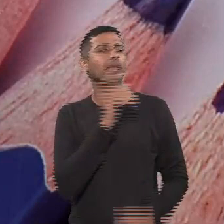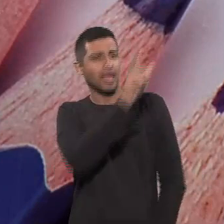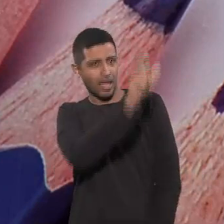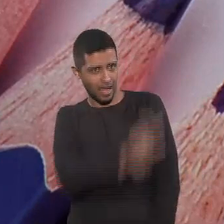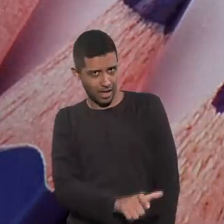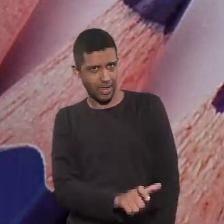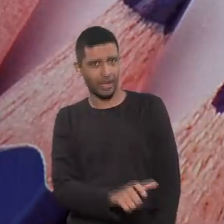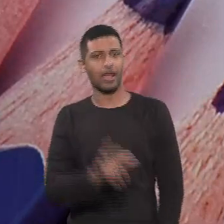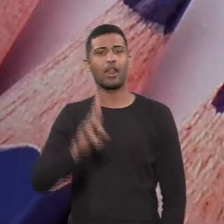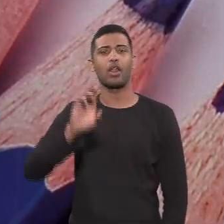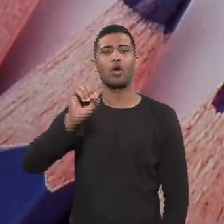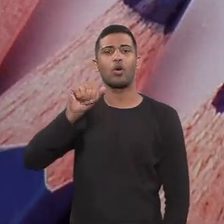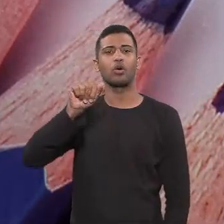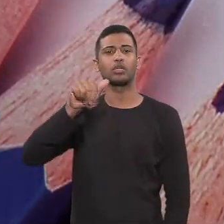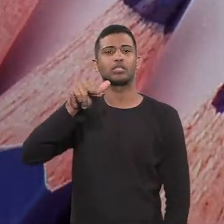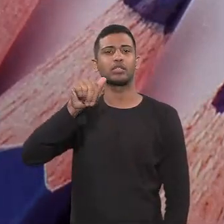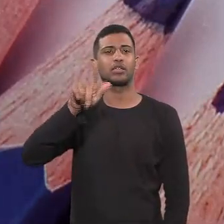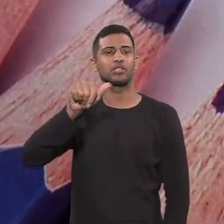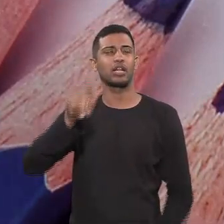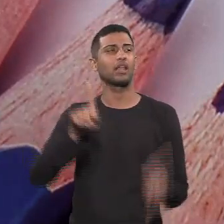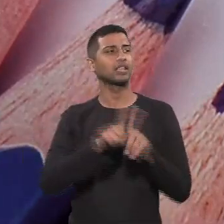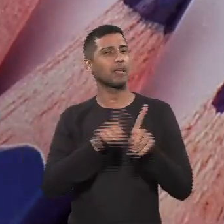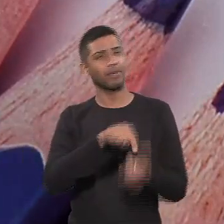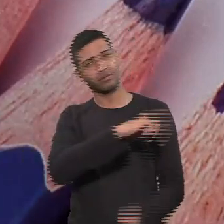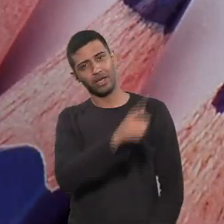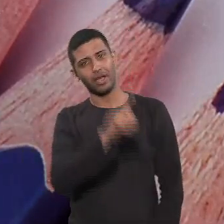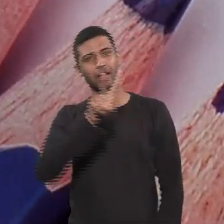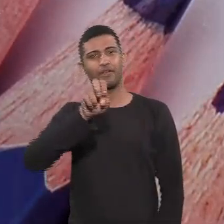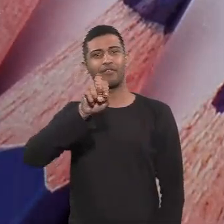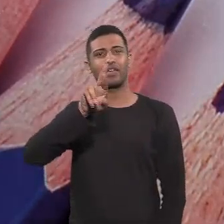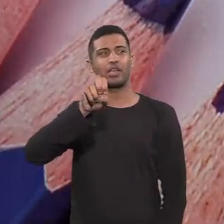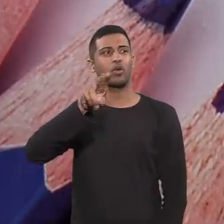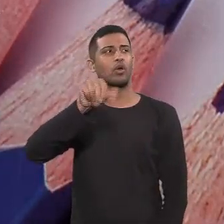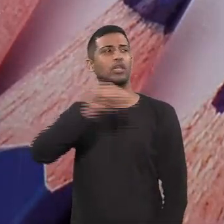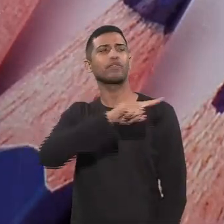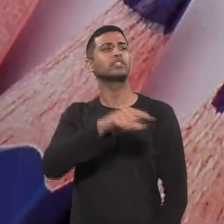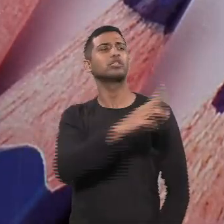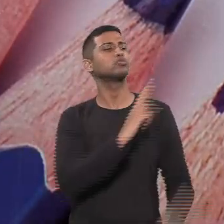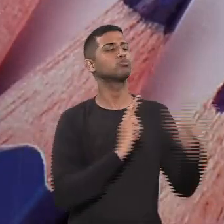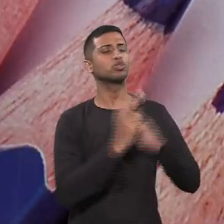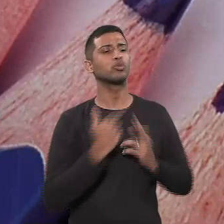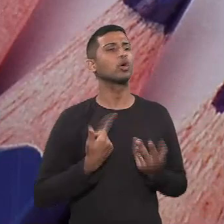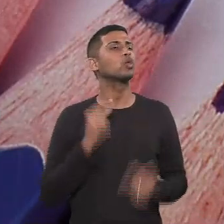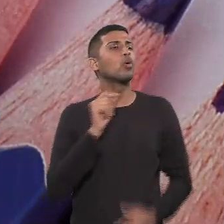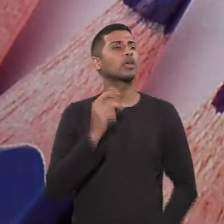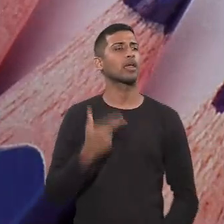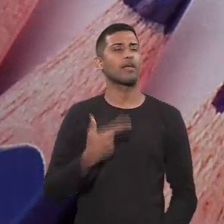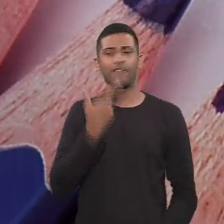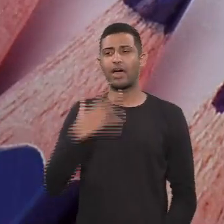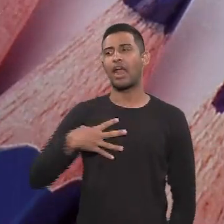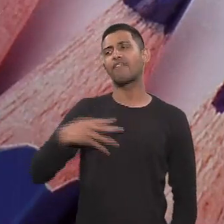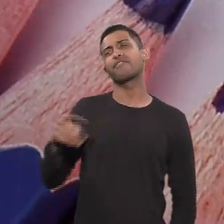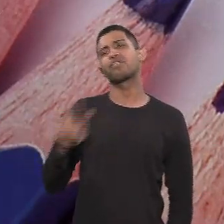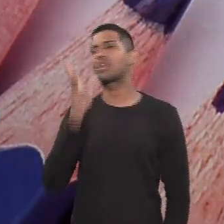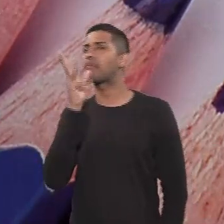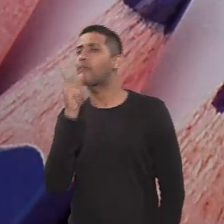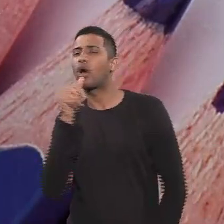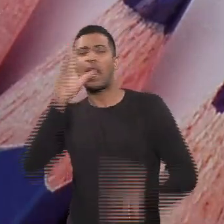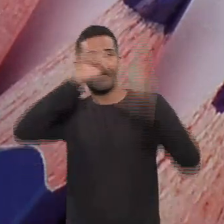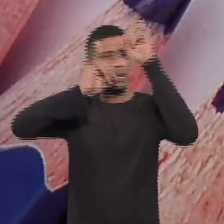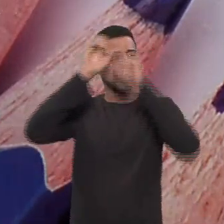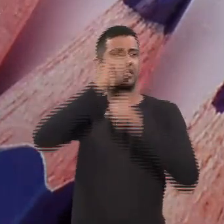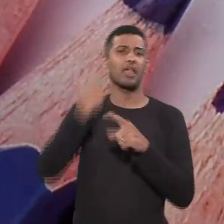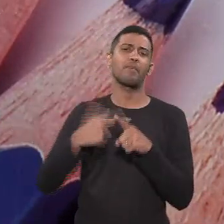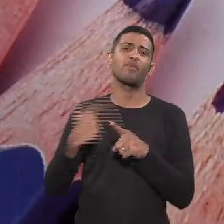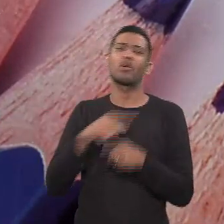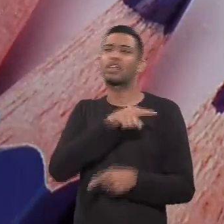muito a fala da Rosângela e da Verônica. O que vocês respondem a essas afirmativas? De que o filho vai demorar a